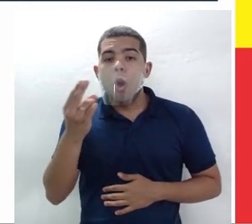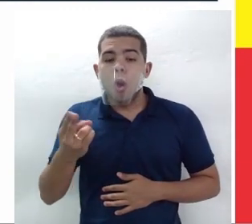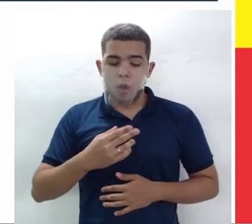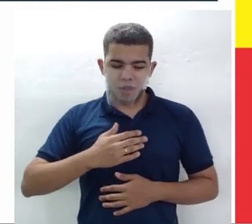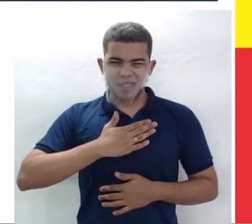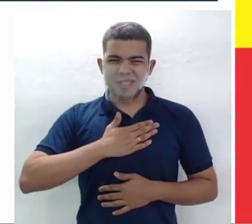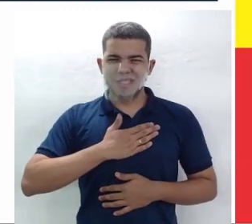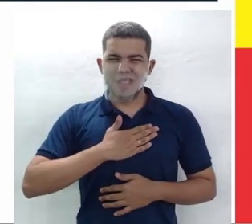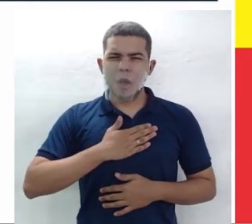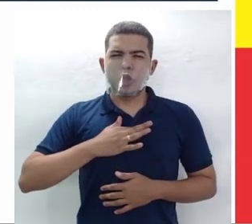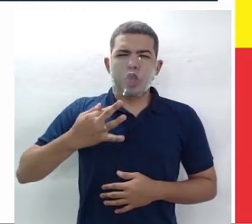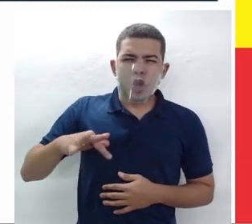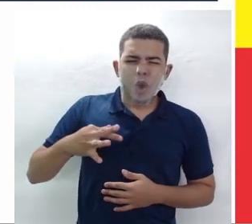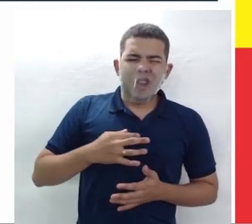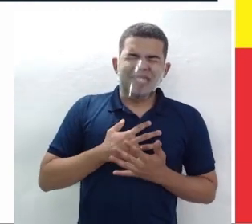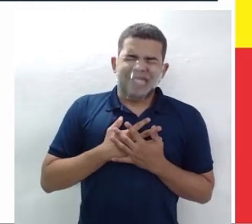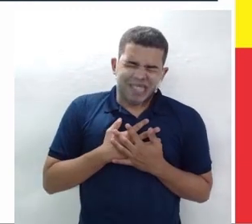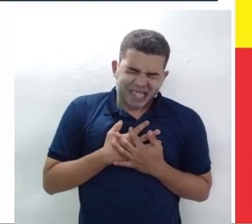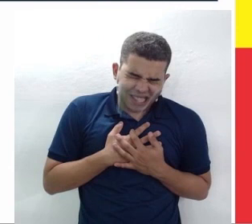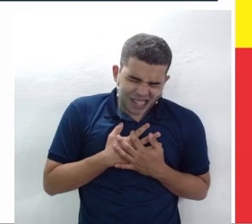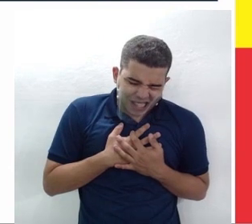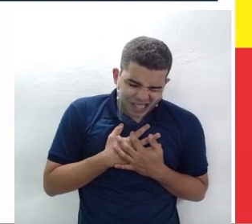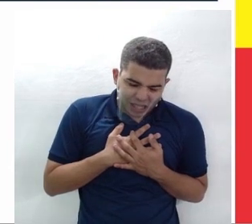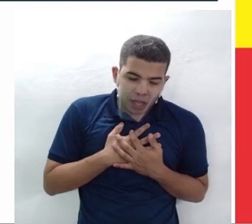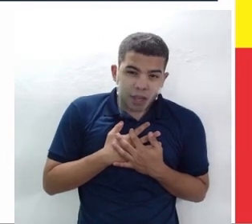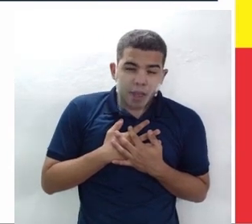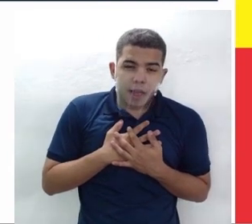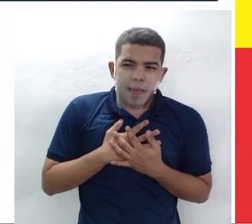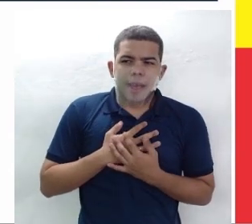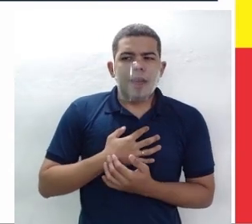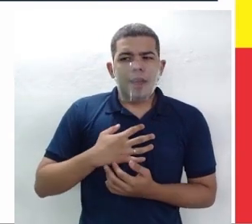peito, procure aí um atendimento médico